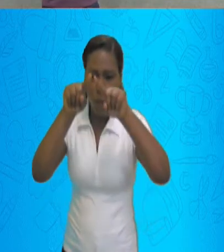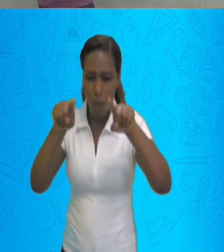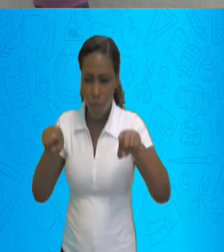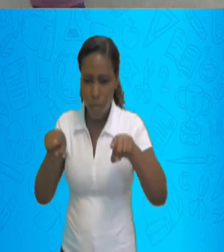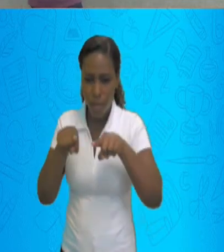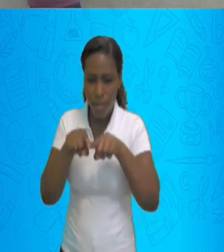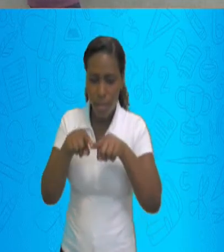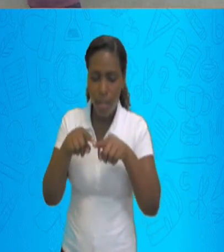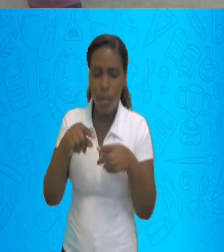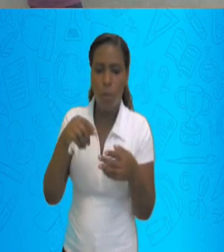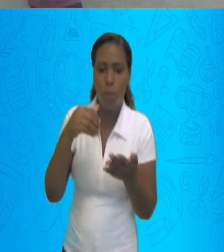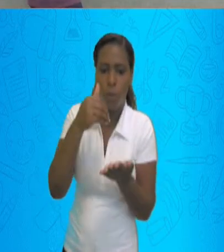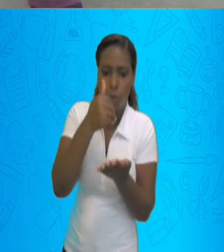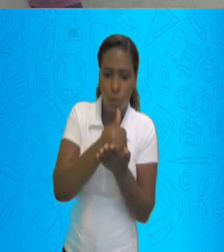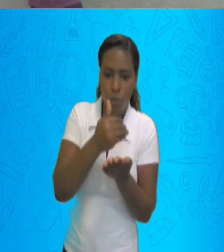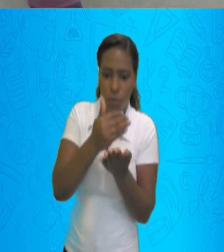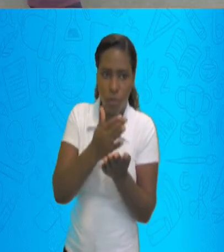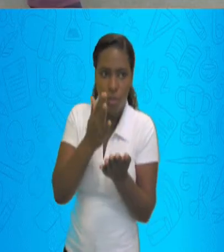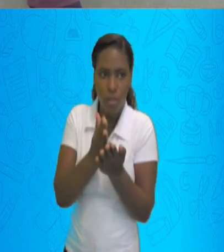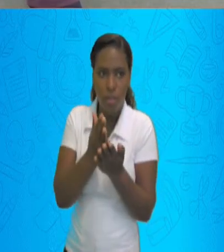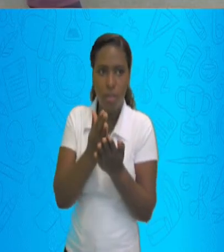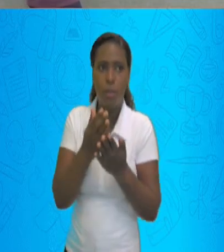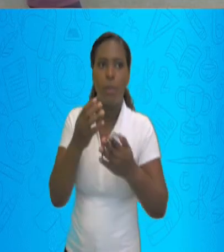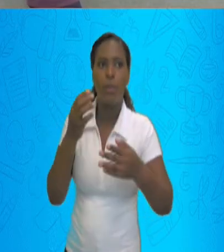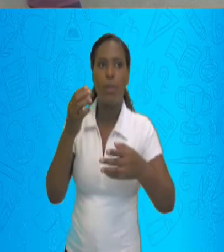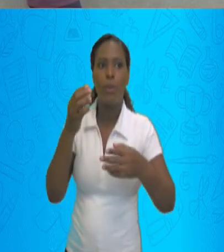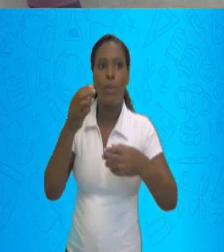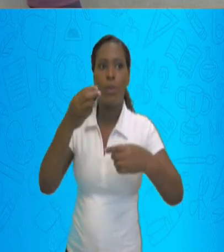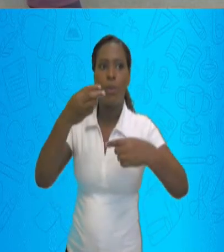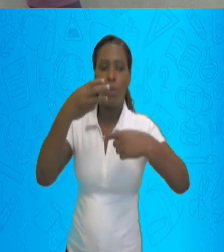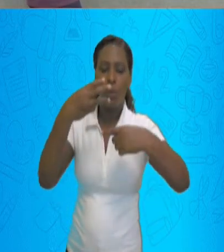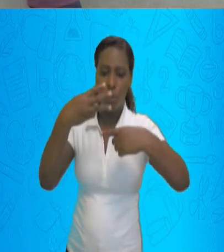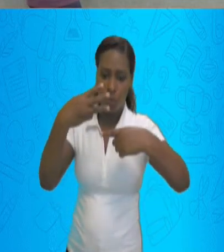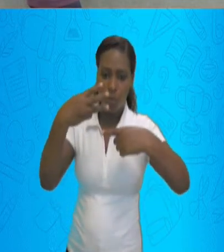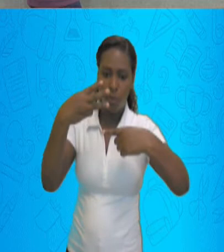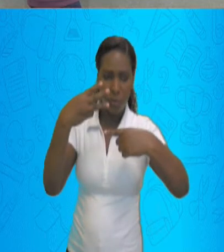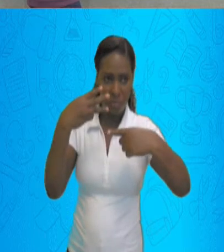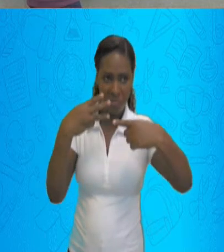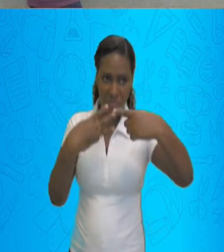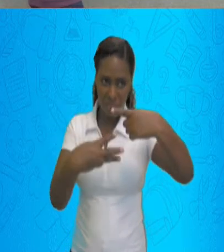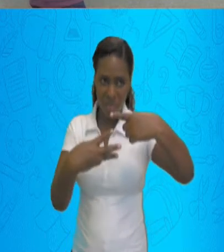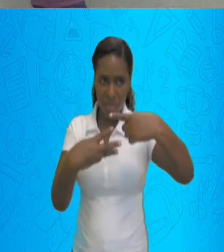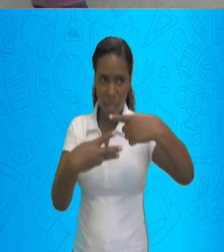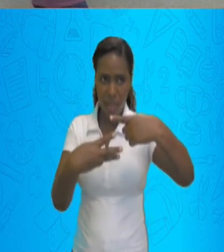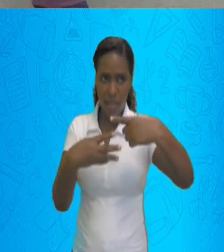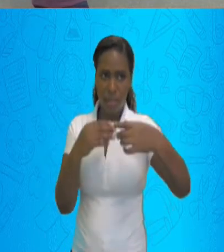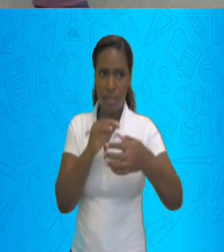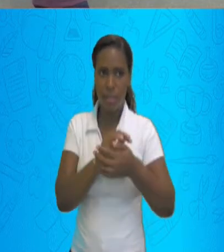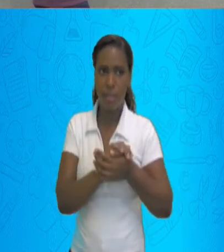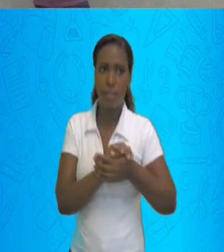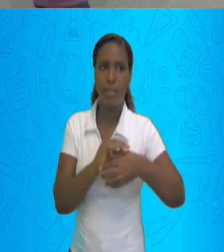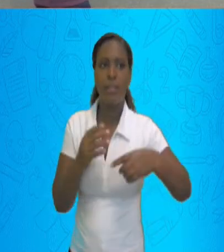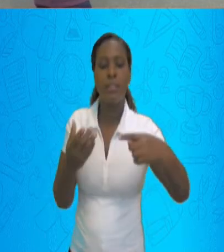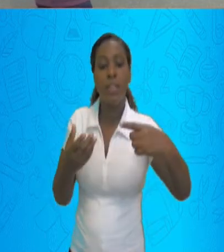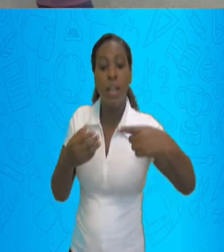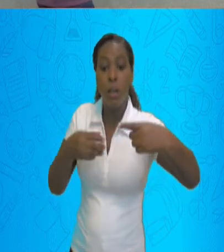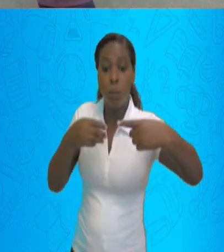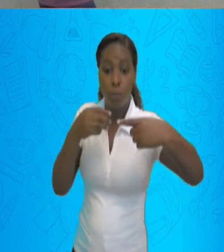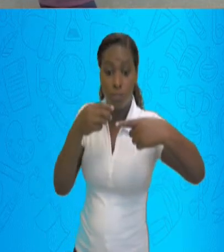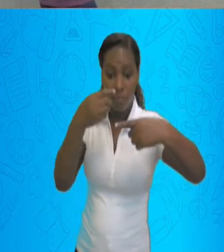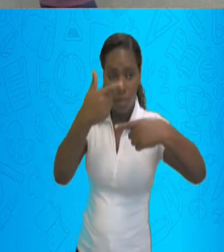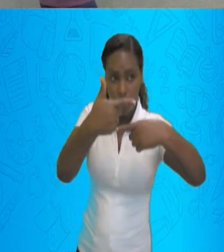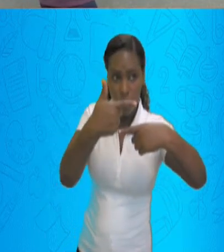E quantas partes nós precisamos pintar? Vamos pintar com a parte do numerador. Então, vamos pintar duas